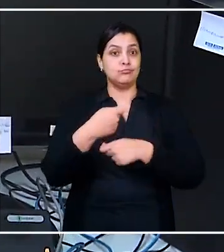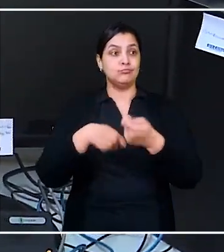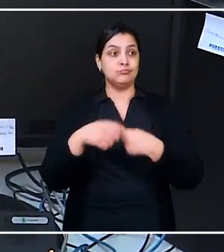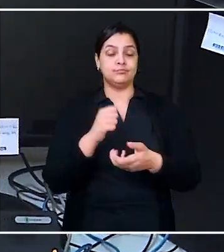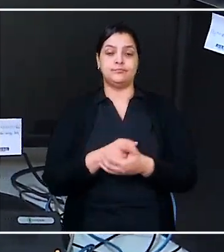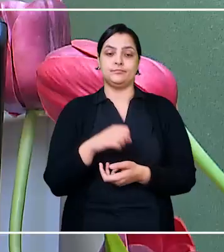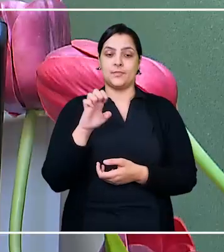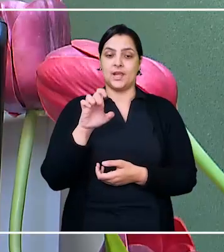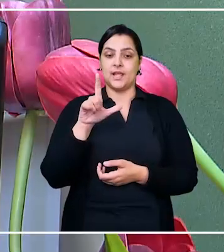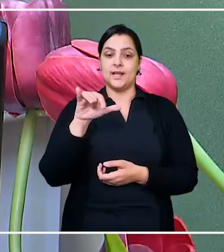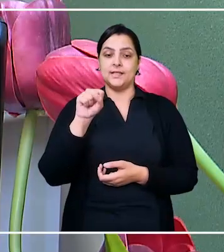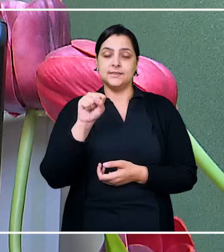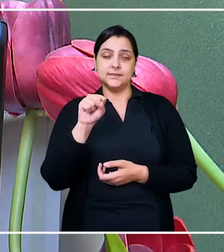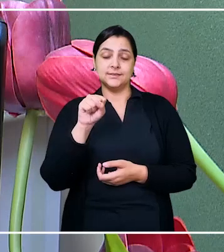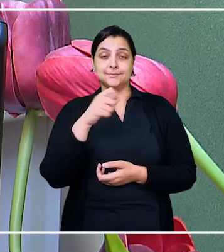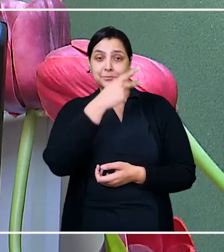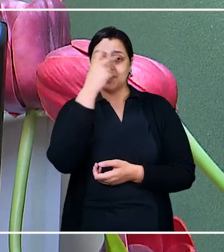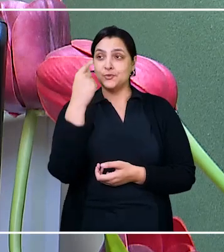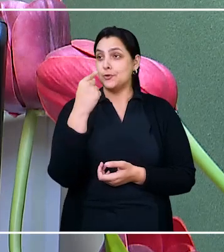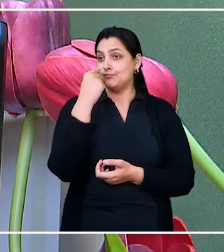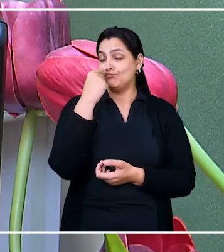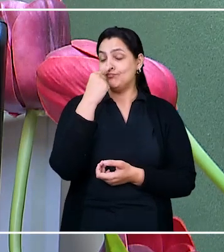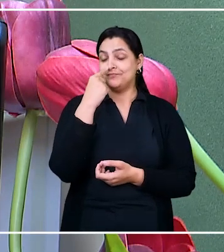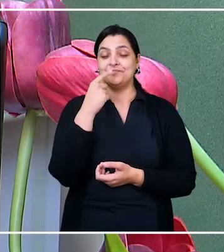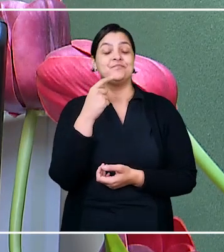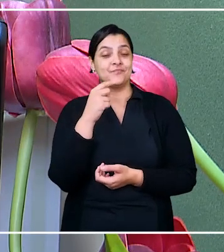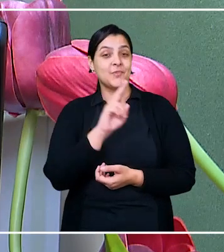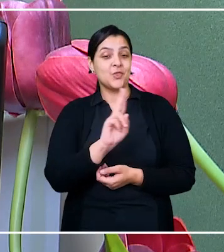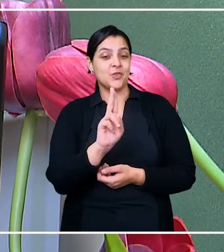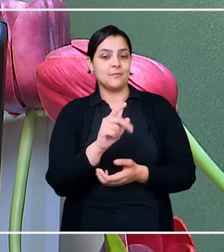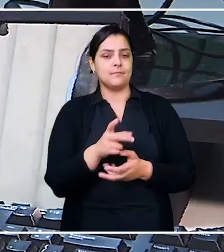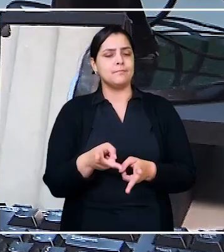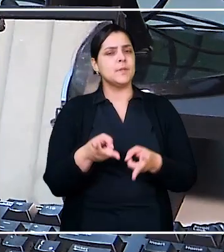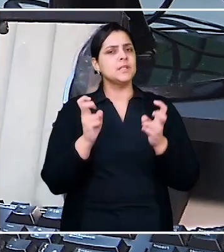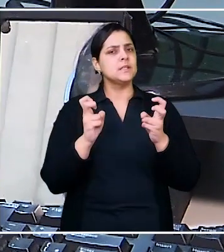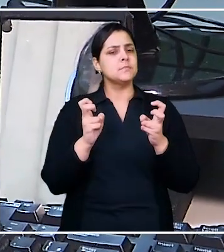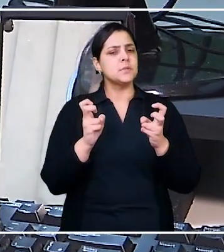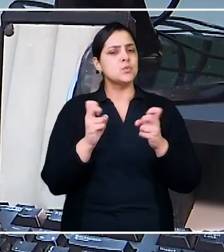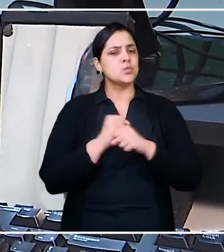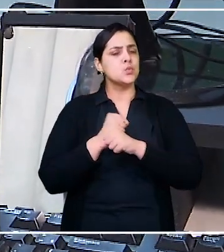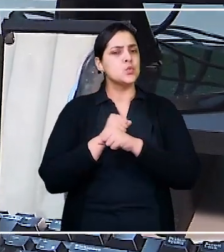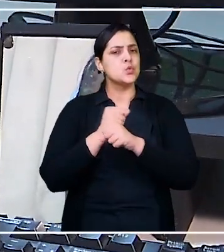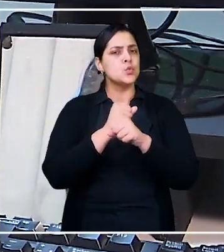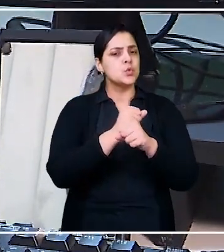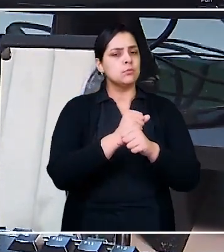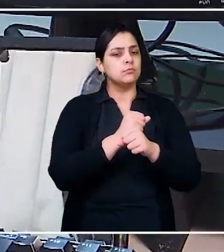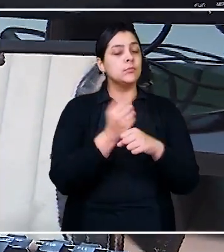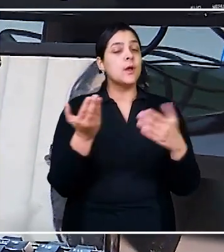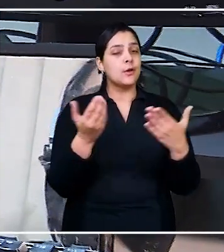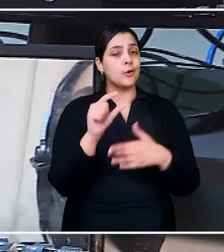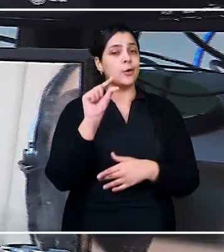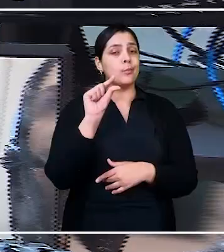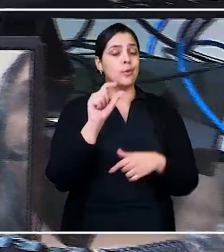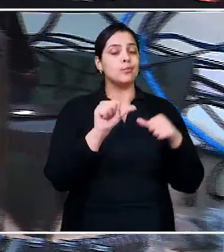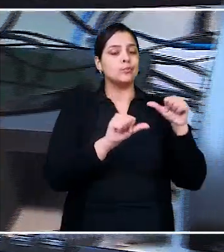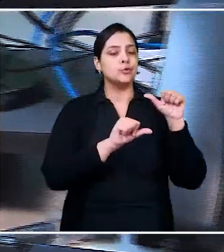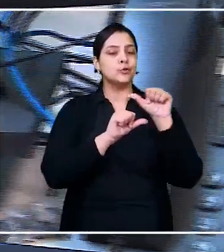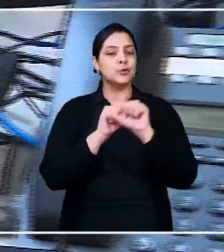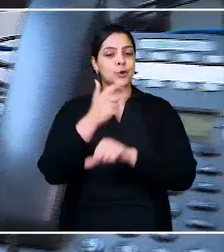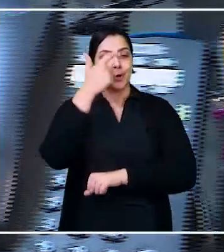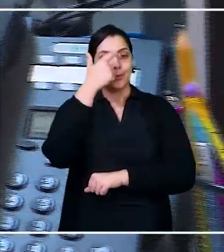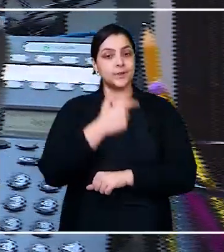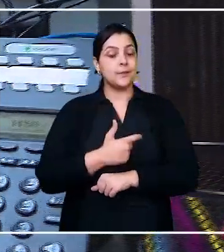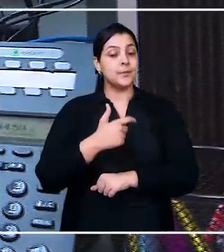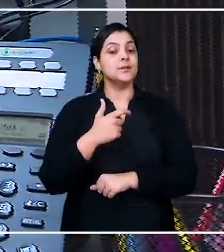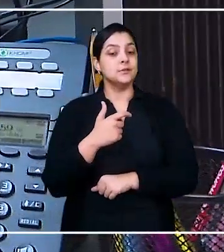próprio negócio Elis Como é chamada pelas pessoas mais próximas diz ter percebido ao longo dos anos uma mudança